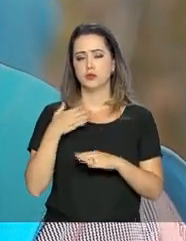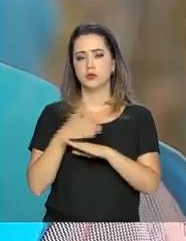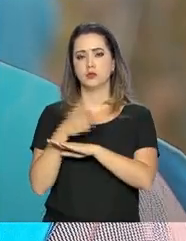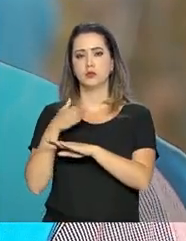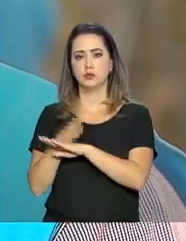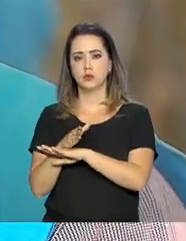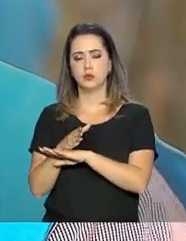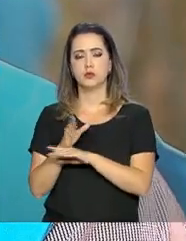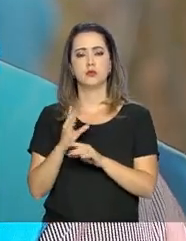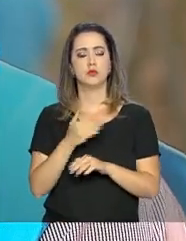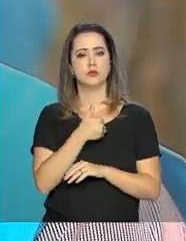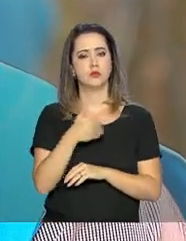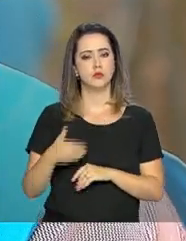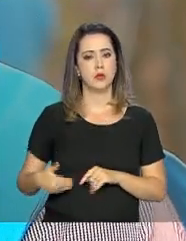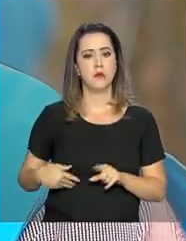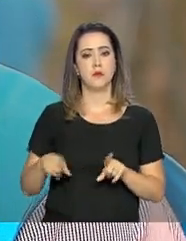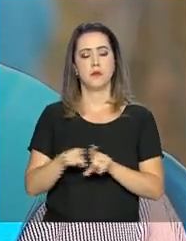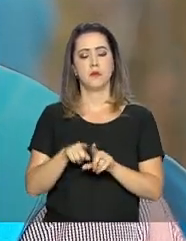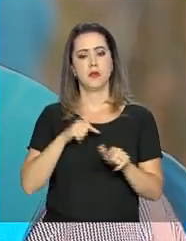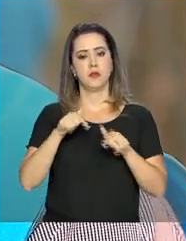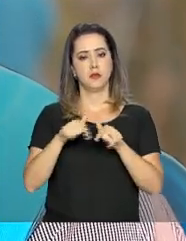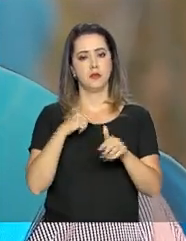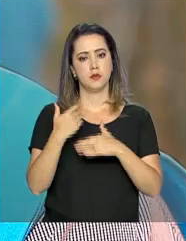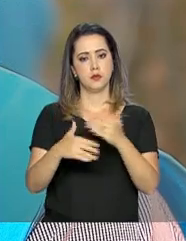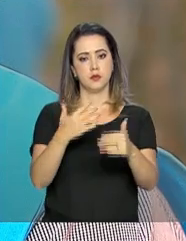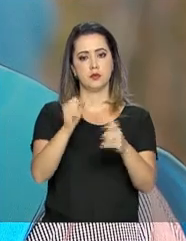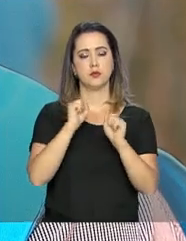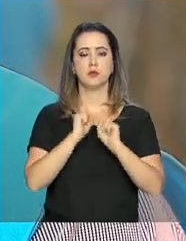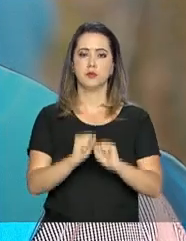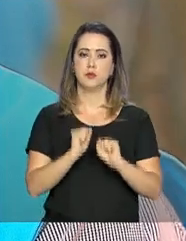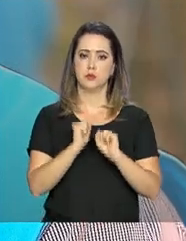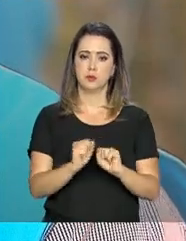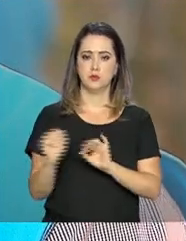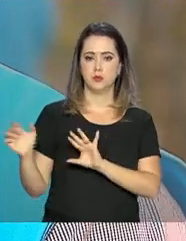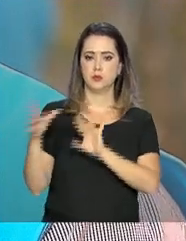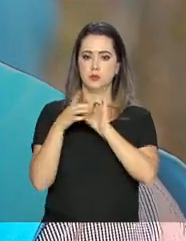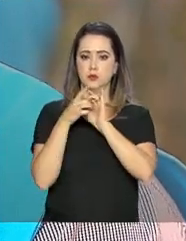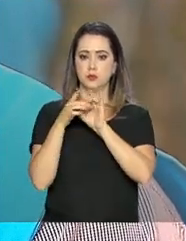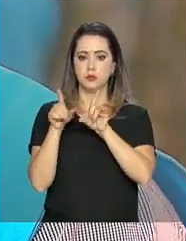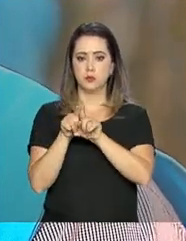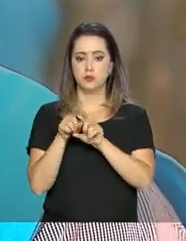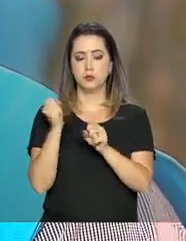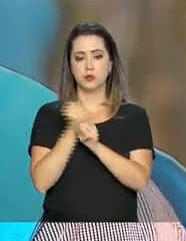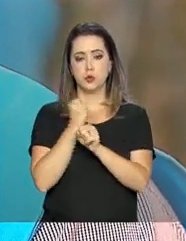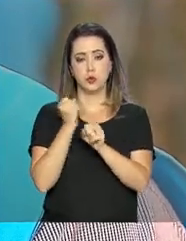e com isso a gente vai trabalhando para que elas possam se integrar e reconstruir suas vidas